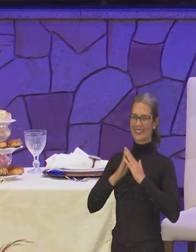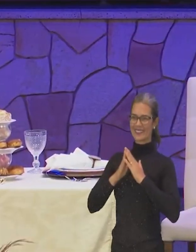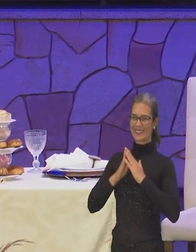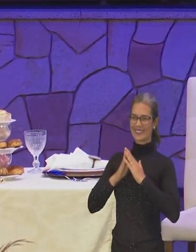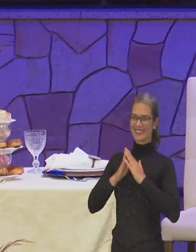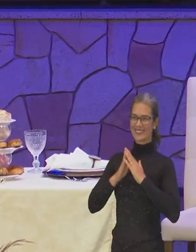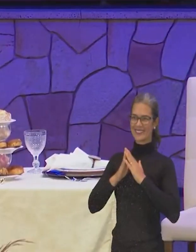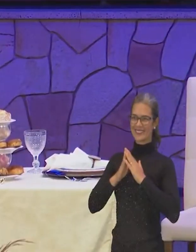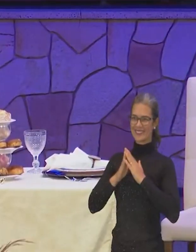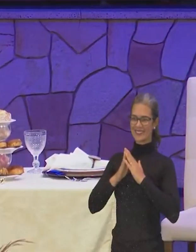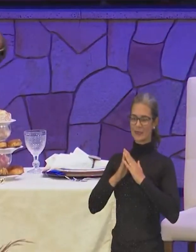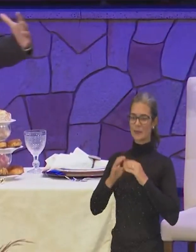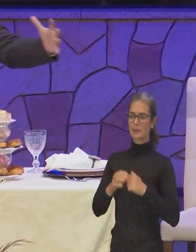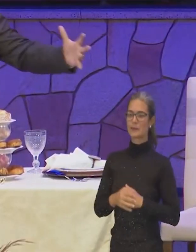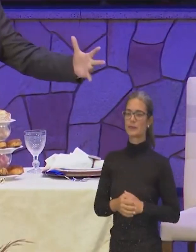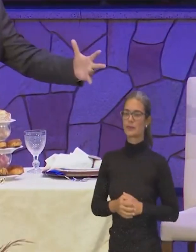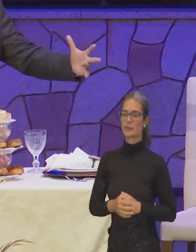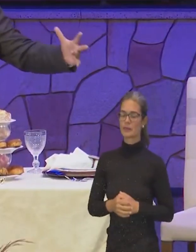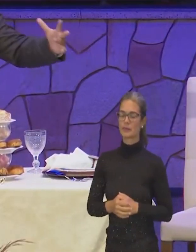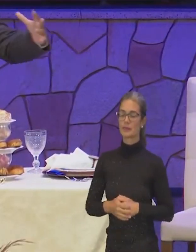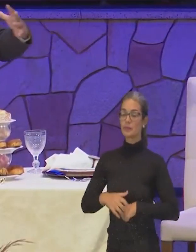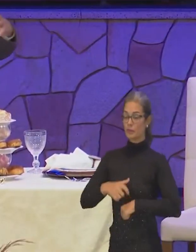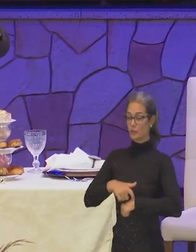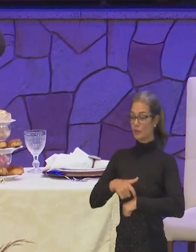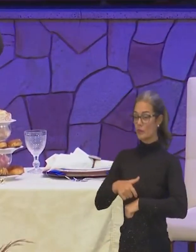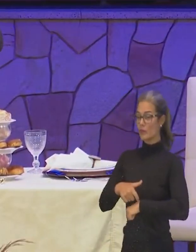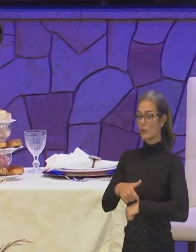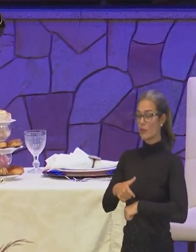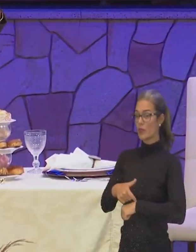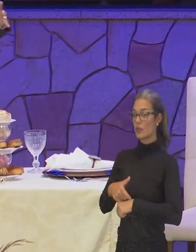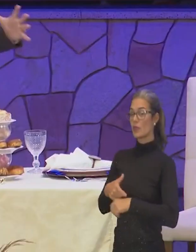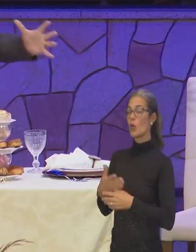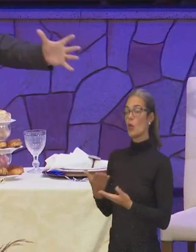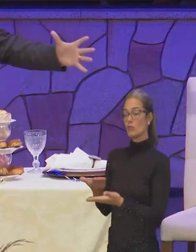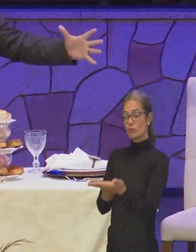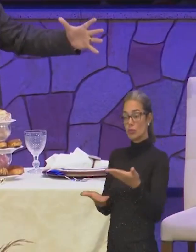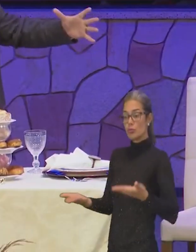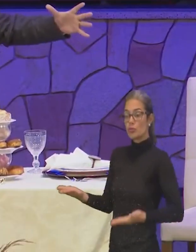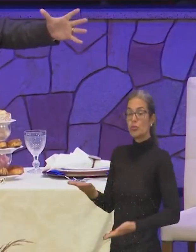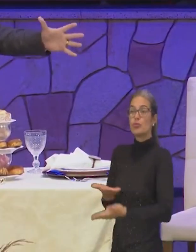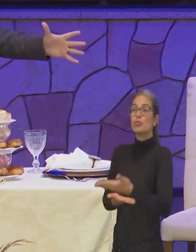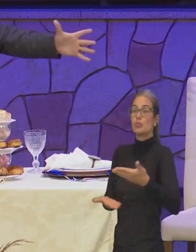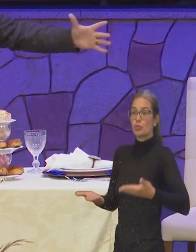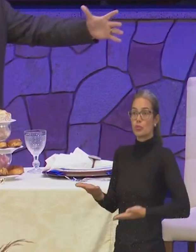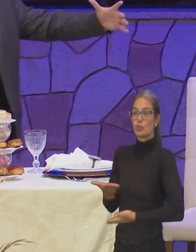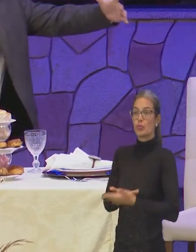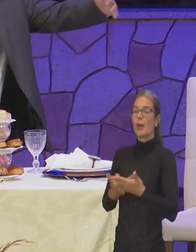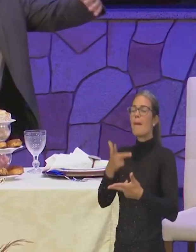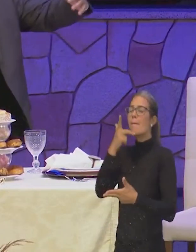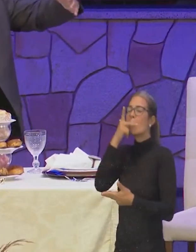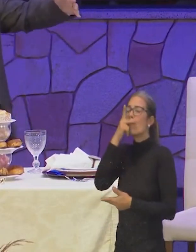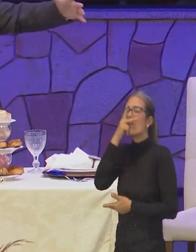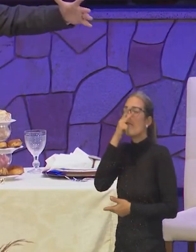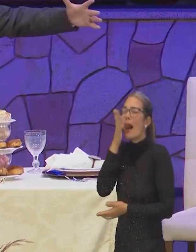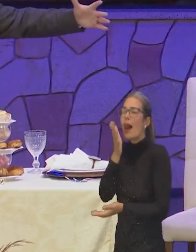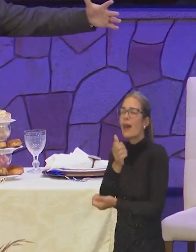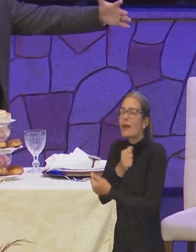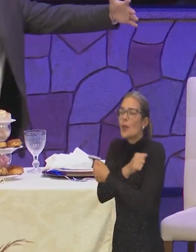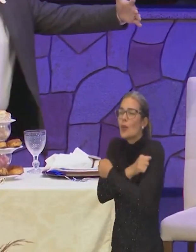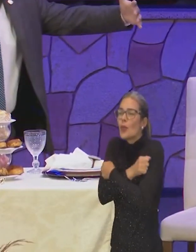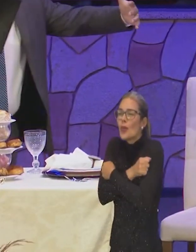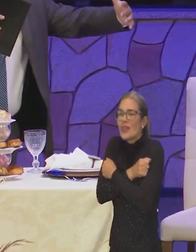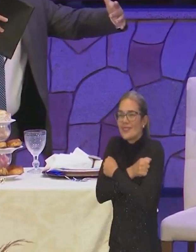O termo grego usado nesse momento diz que era como se fosse um abraço, algo